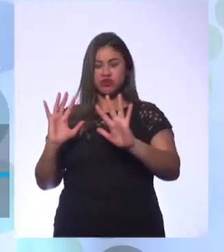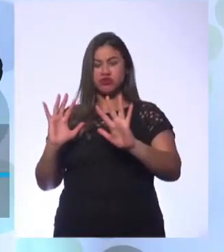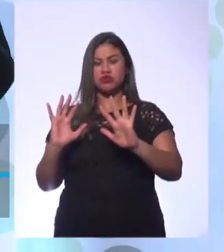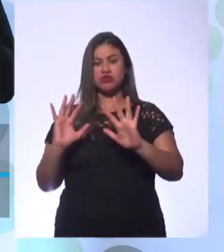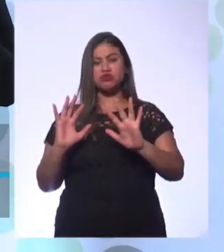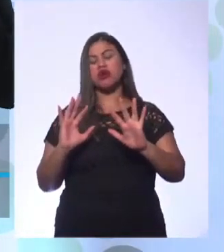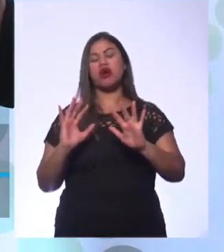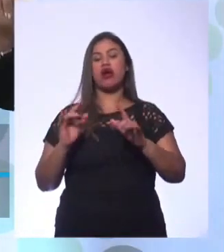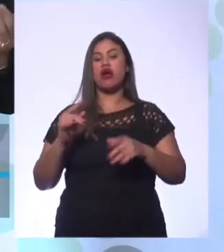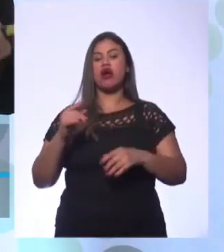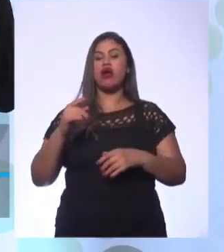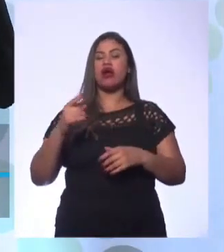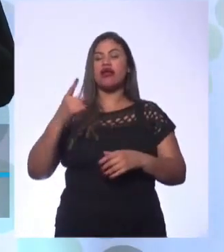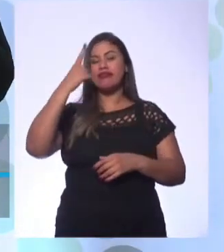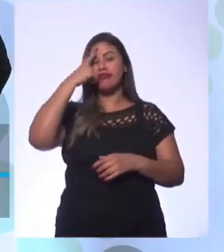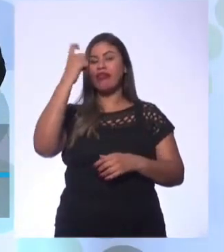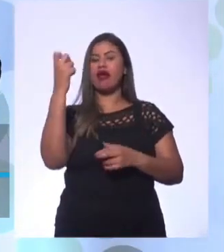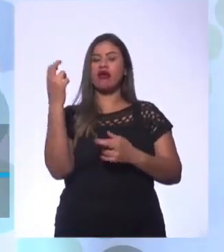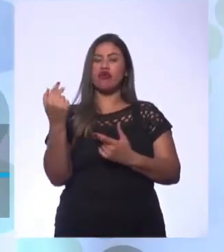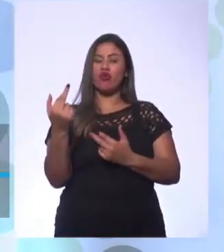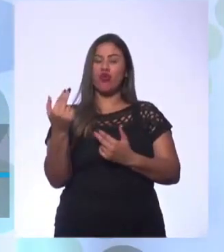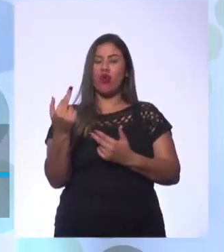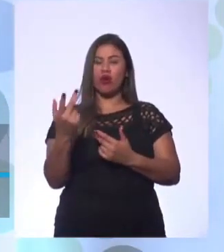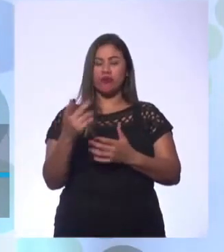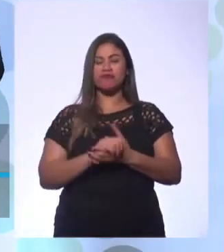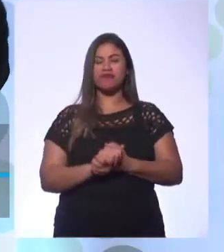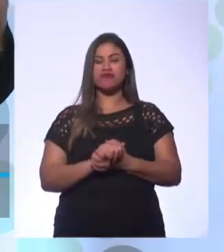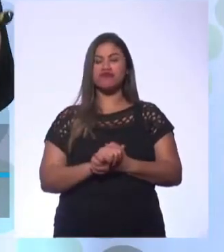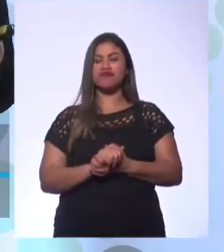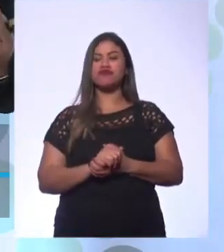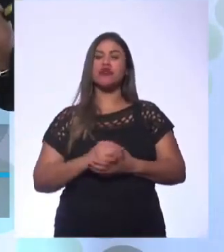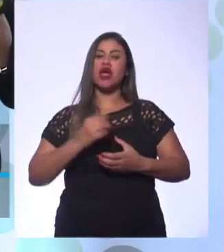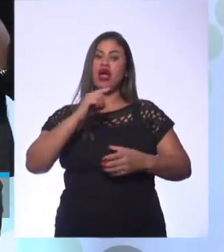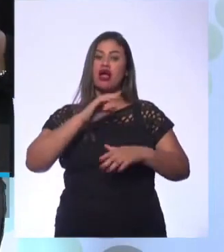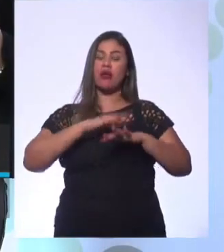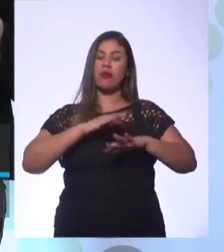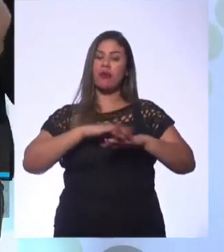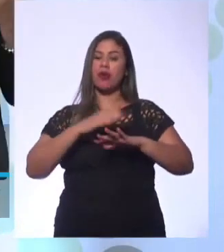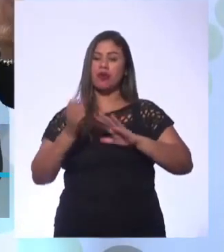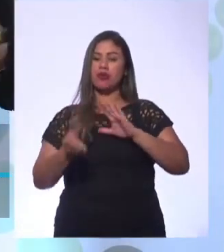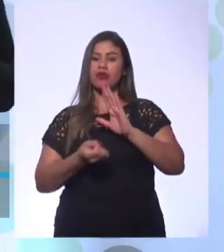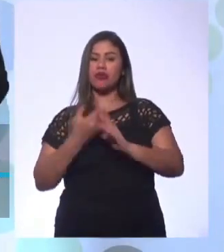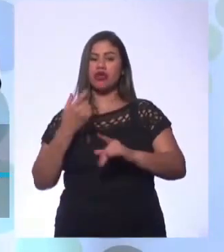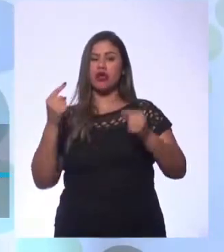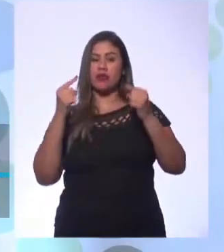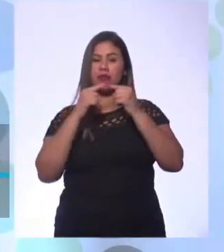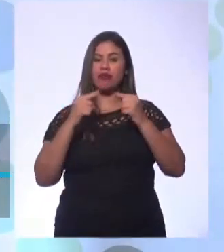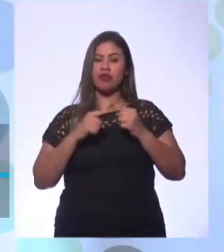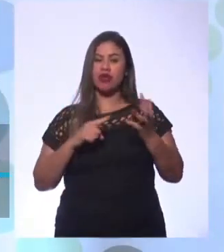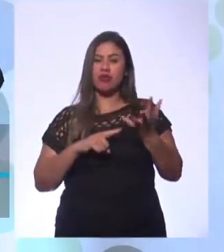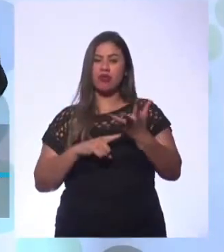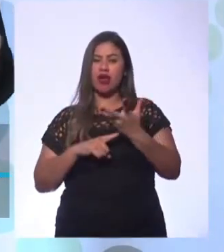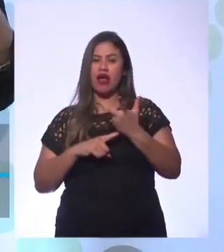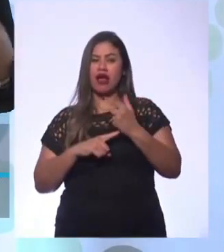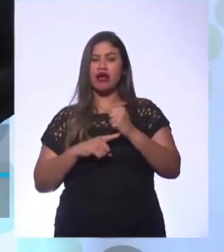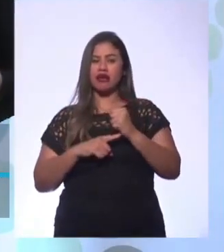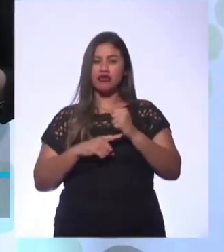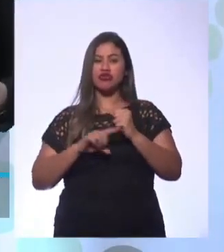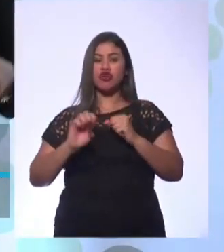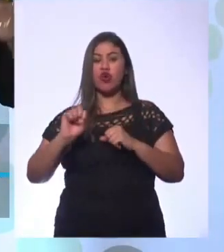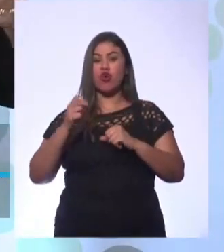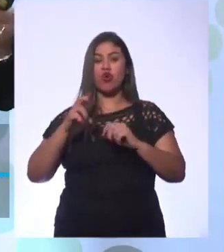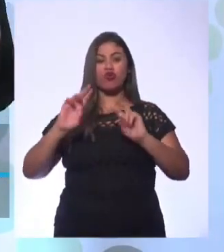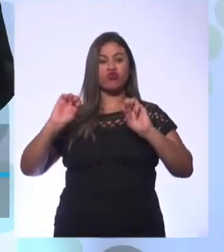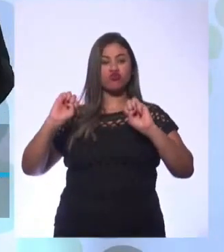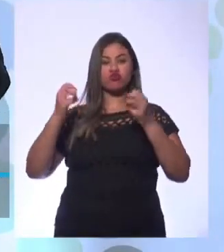têm uma ideia. Essa ideia que elas criam sobre uma obra artística ou sobre um